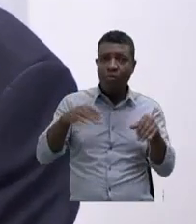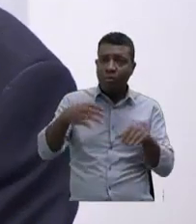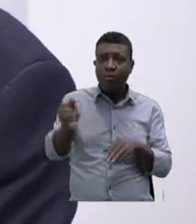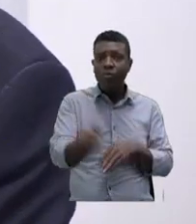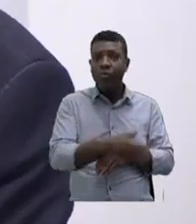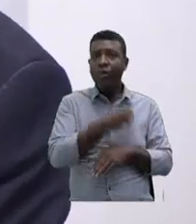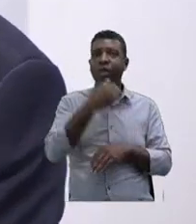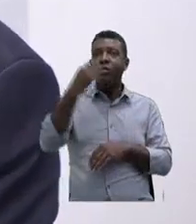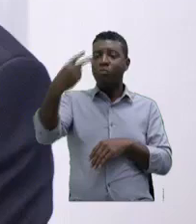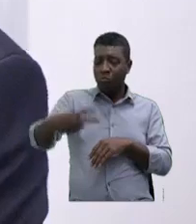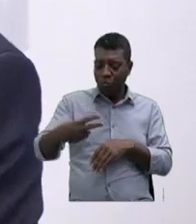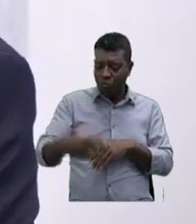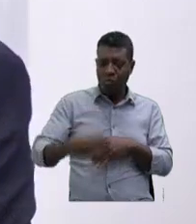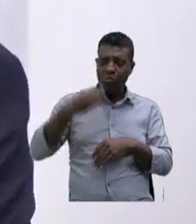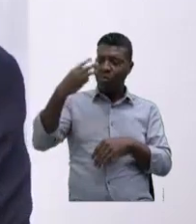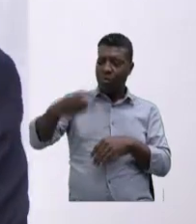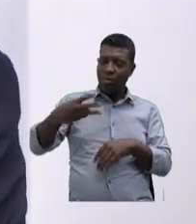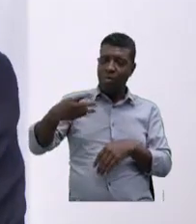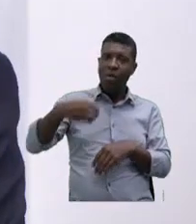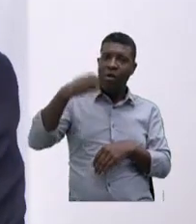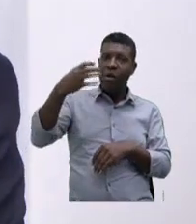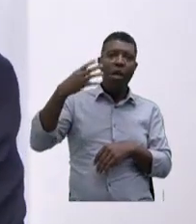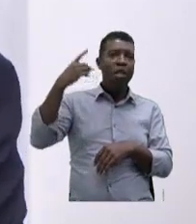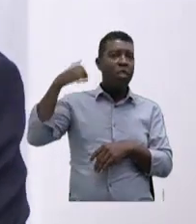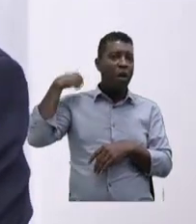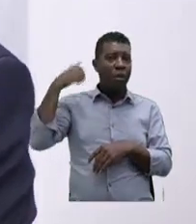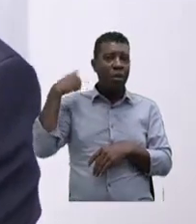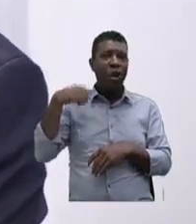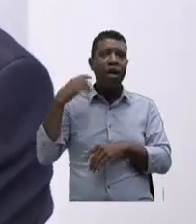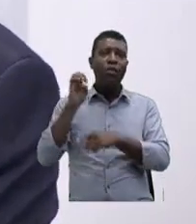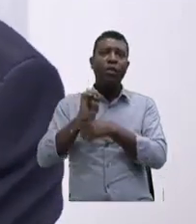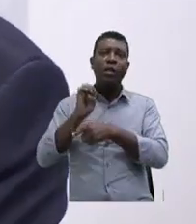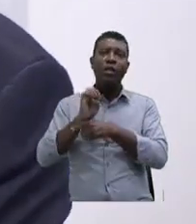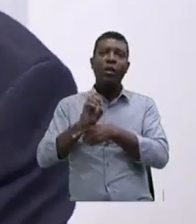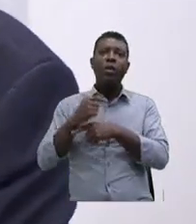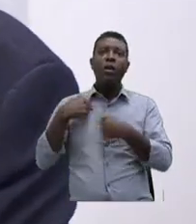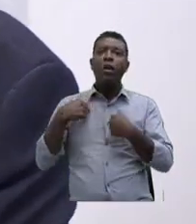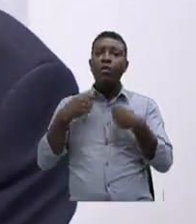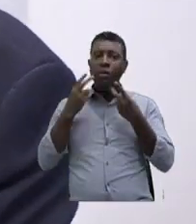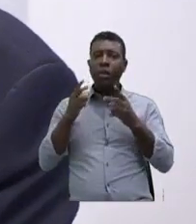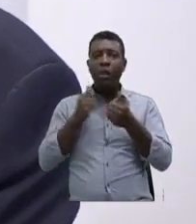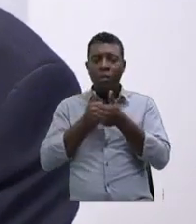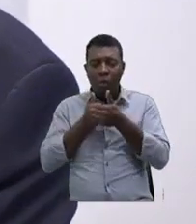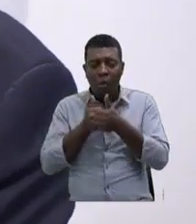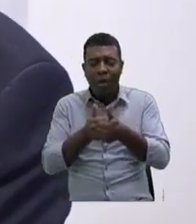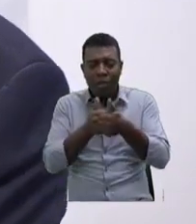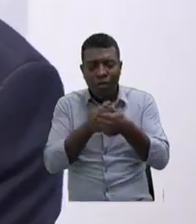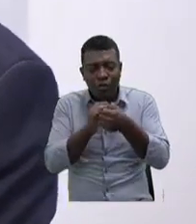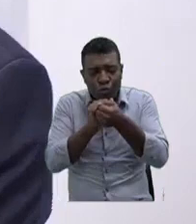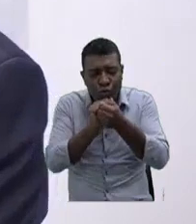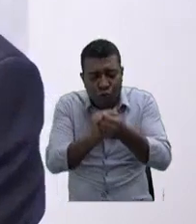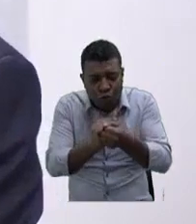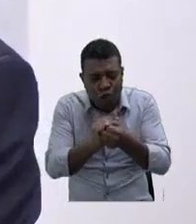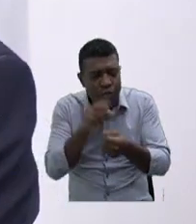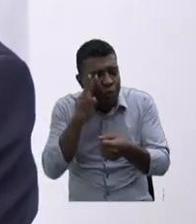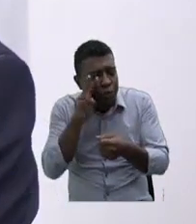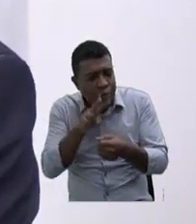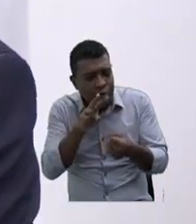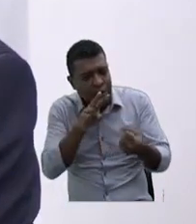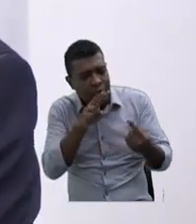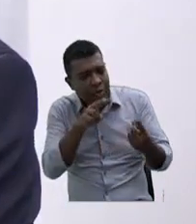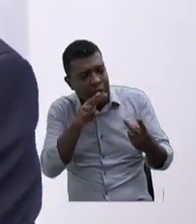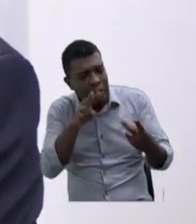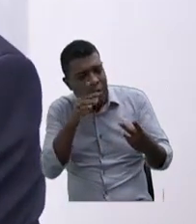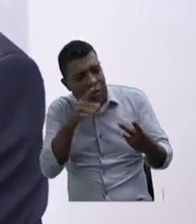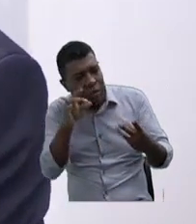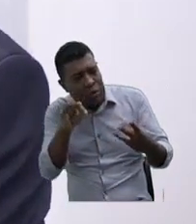como deputado estadual, e sempre acompanhando de perto as ações, os avanços da cultura e do